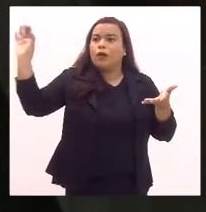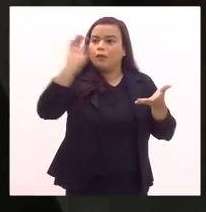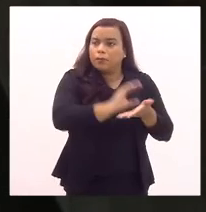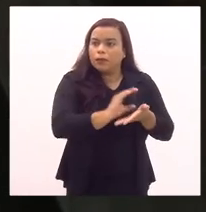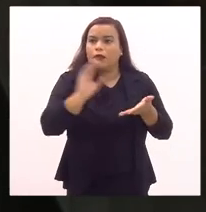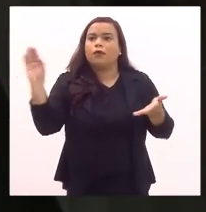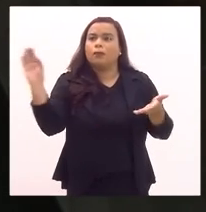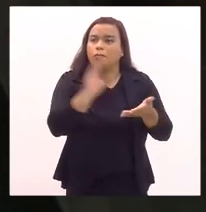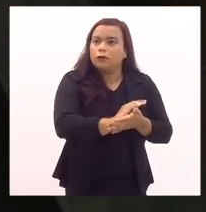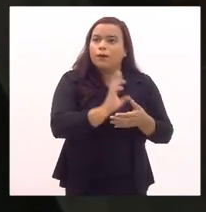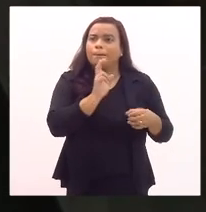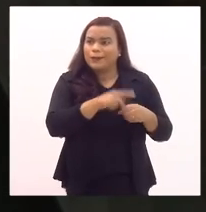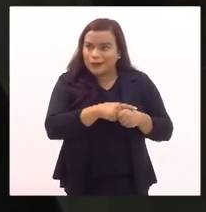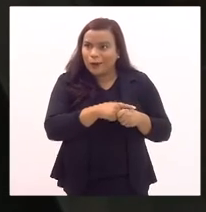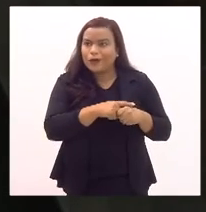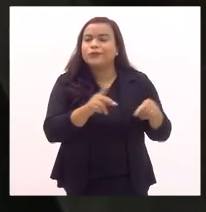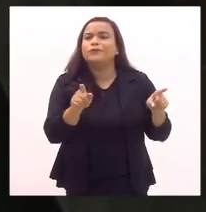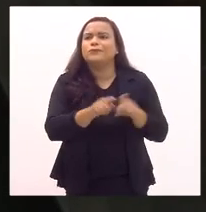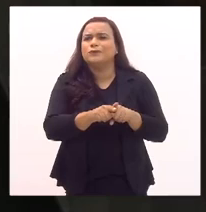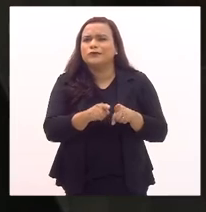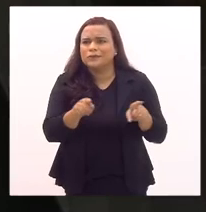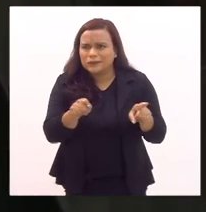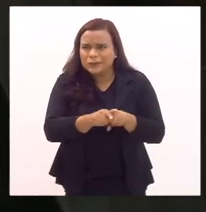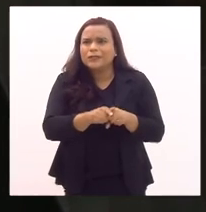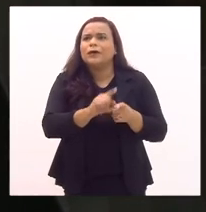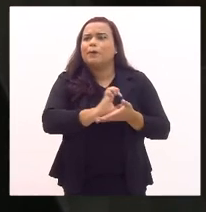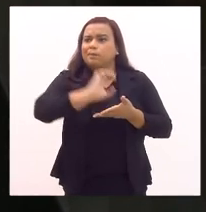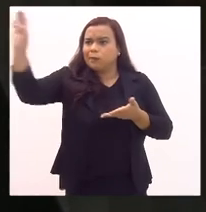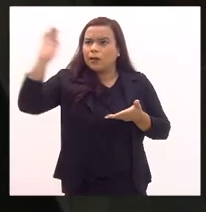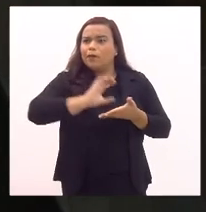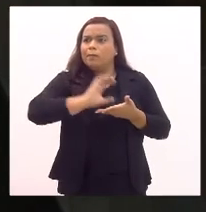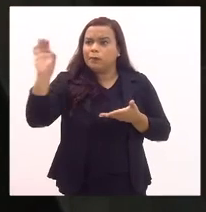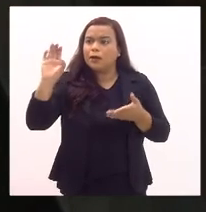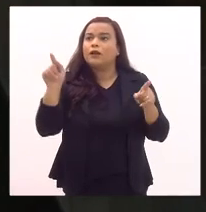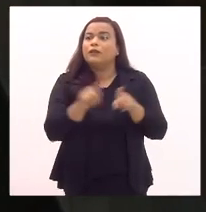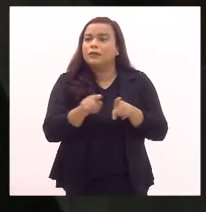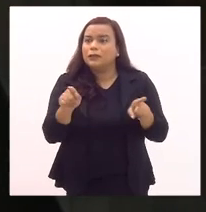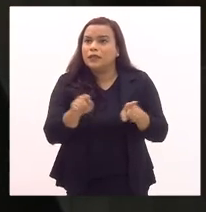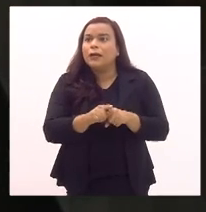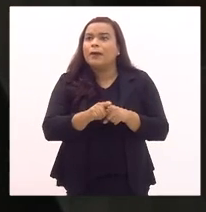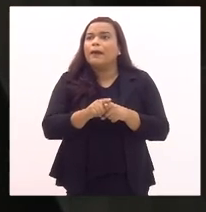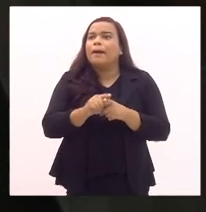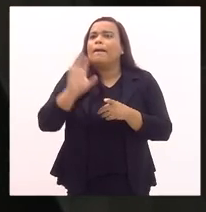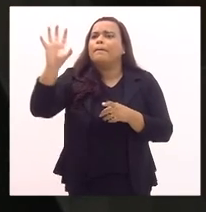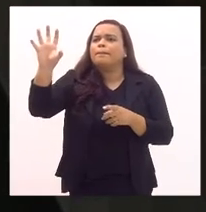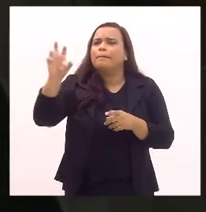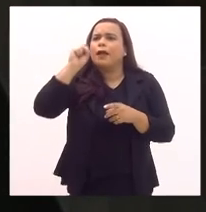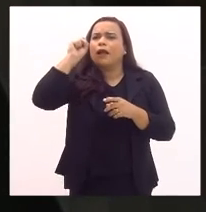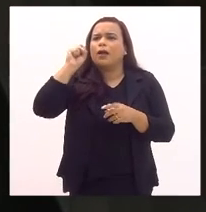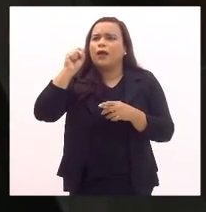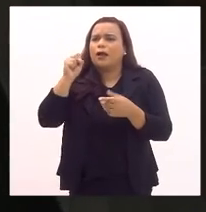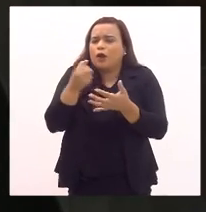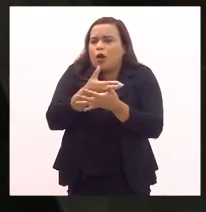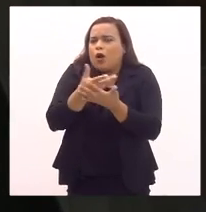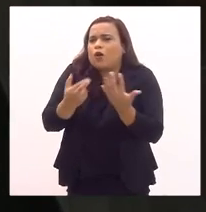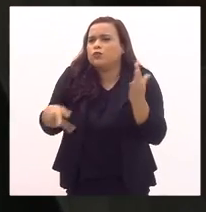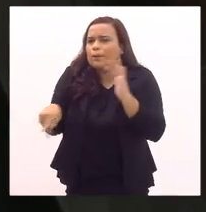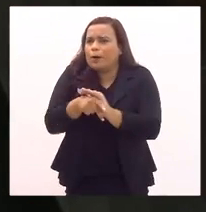estado bruto importando derivados do nosso próprio petróleo é escandaloso